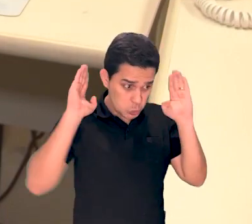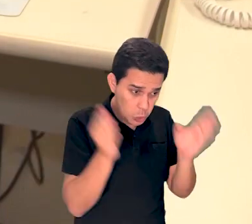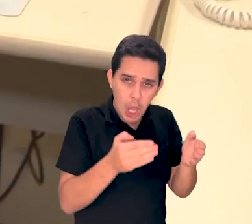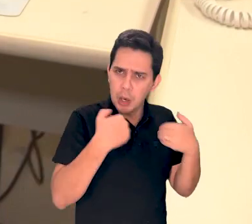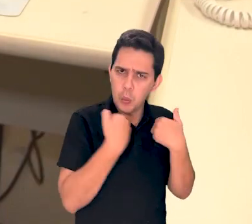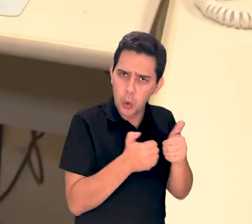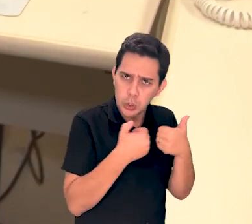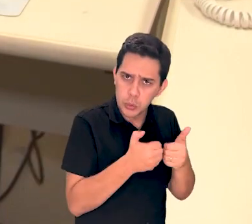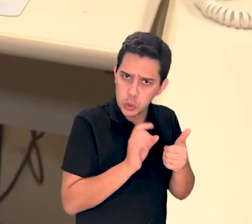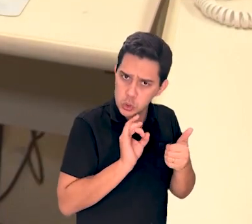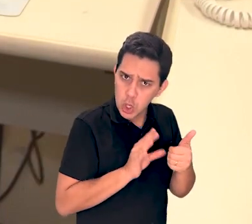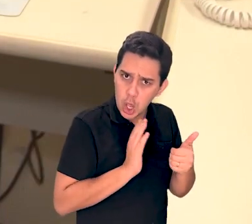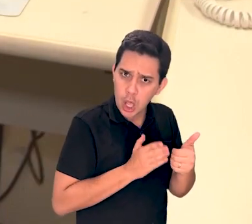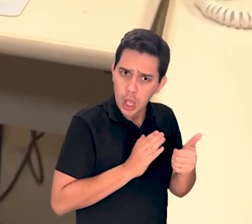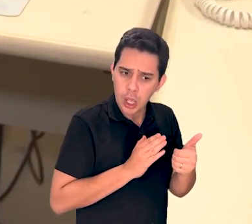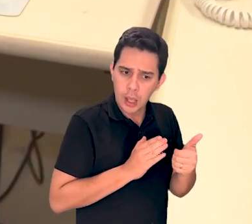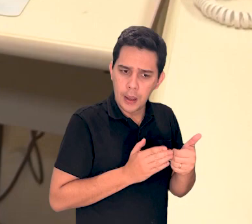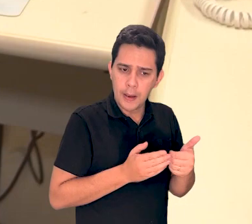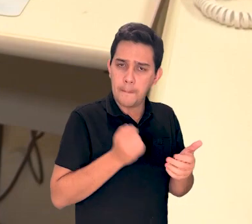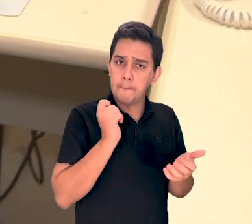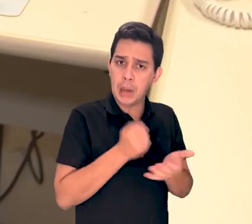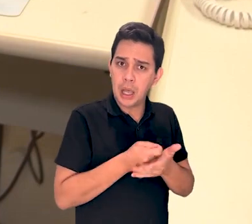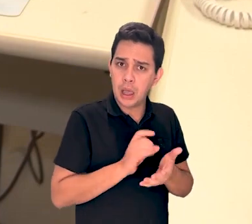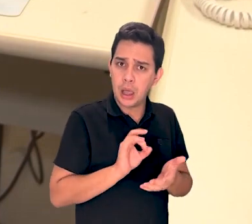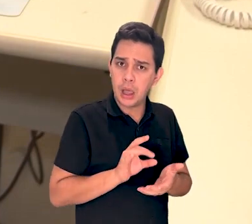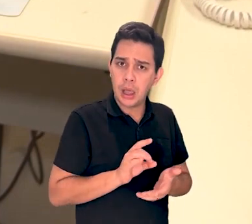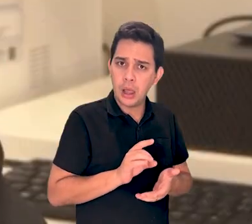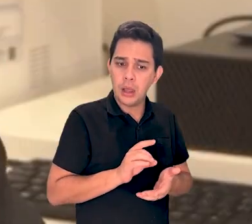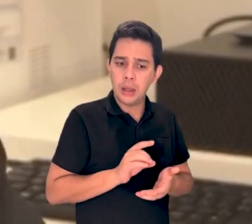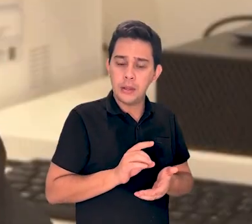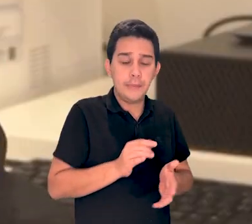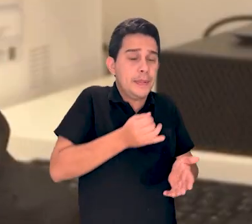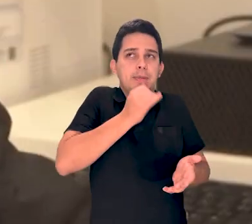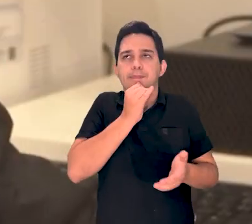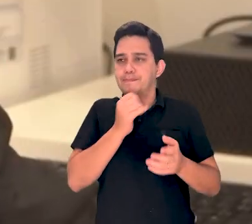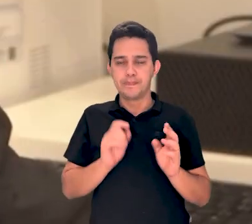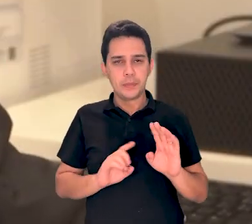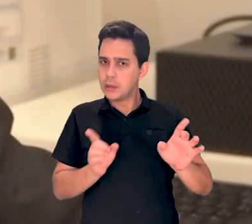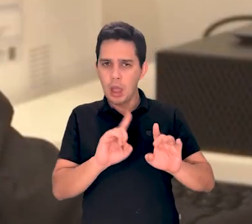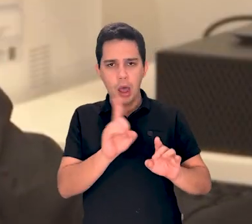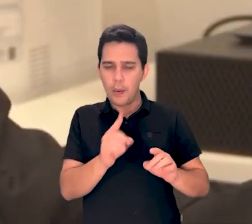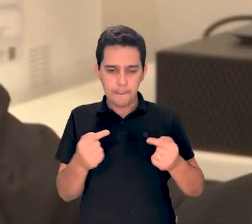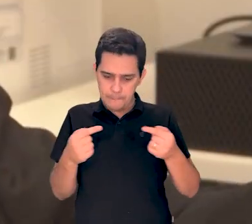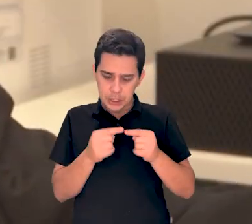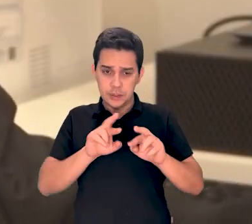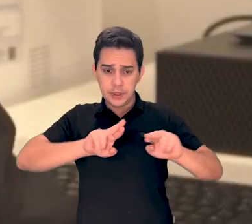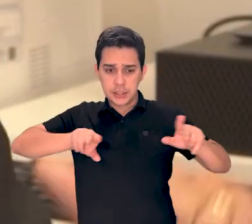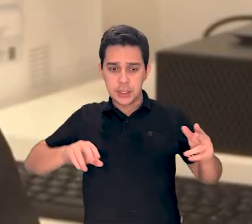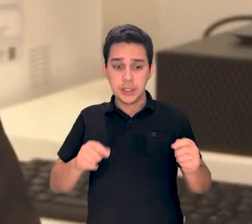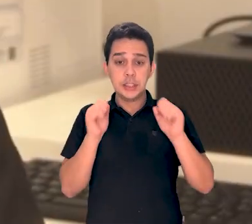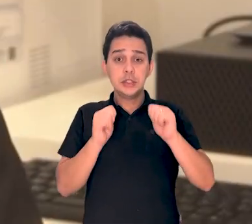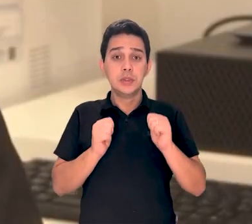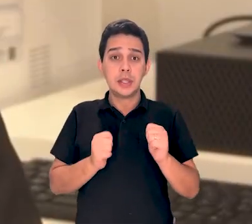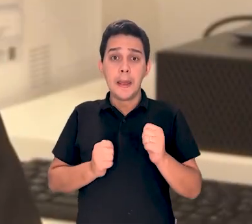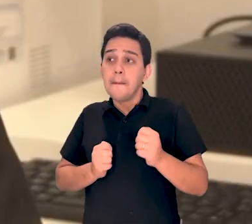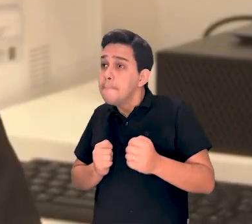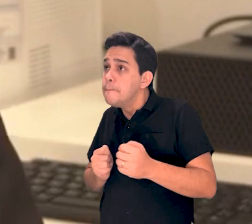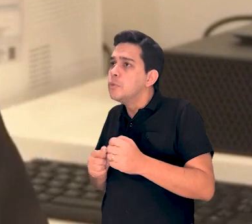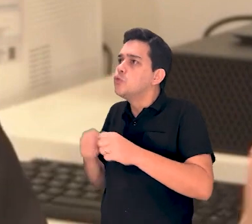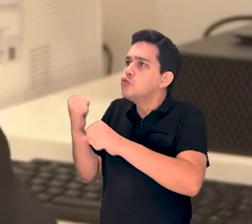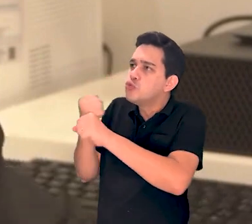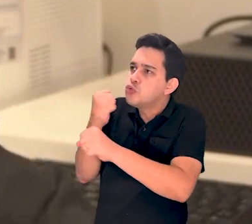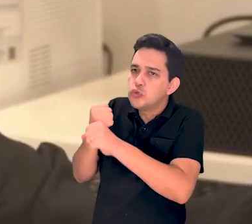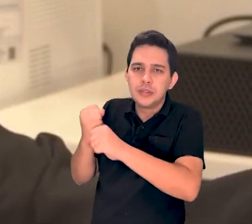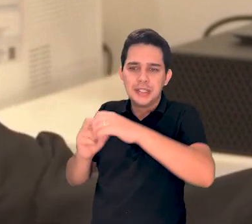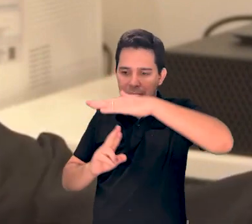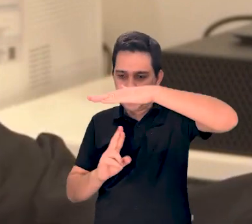ao transporte na pagamento da ter você pode por exemplo aqui rapidamente pensando investir nos terminais